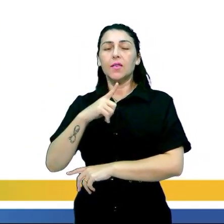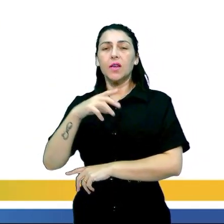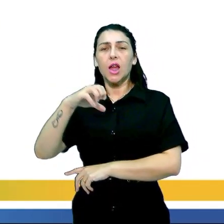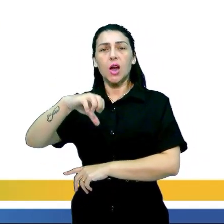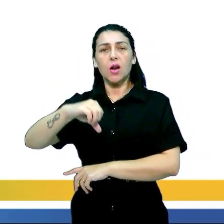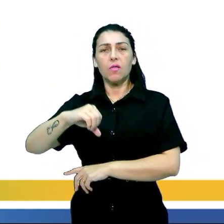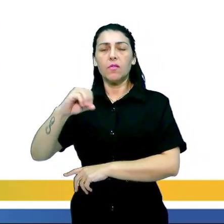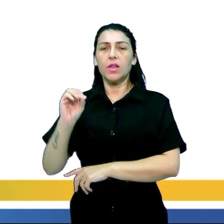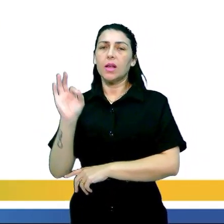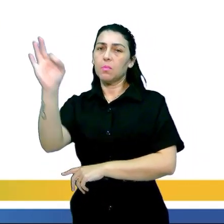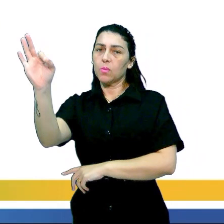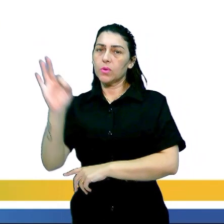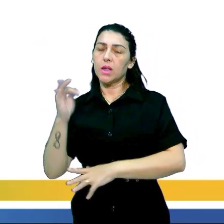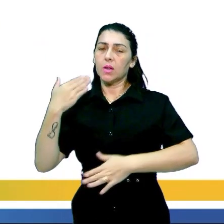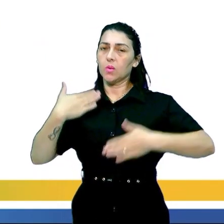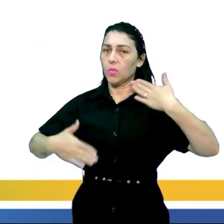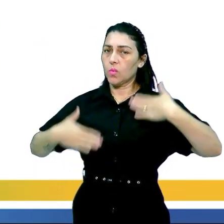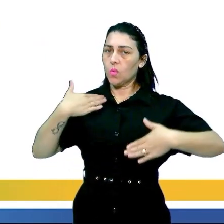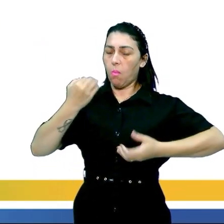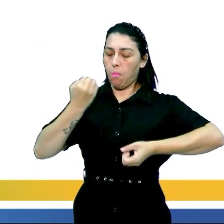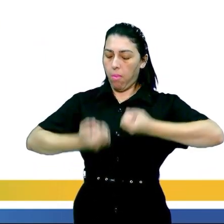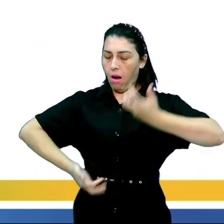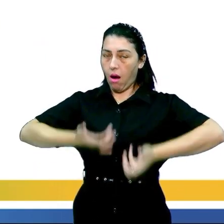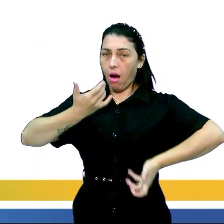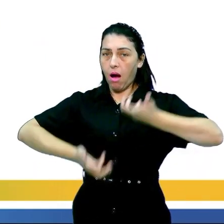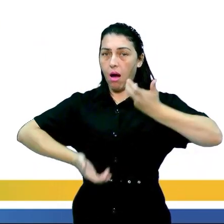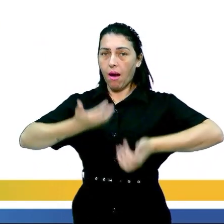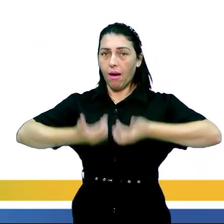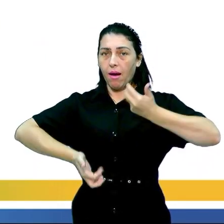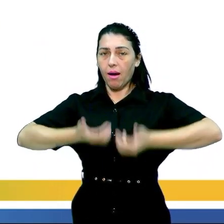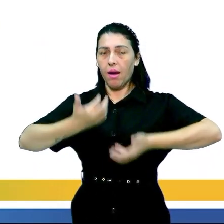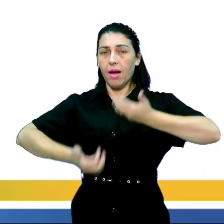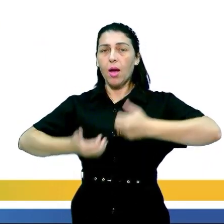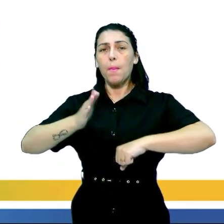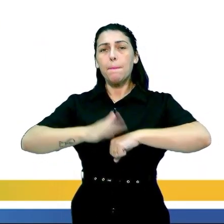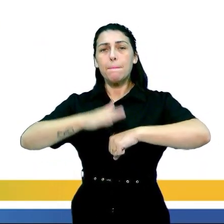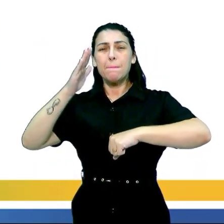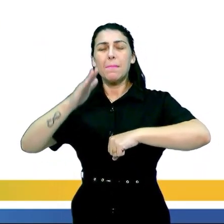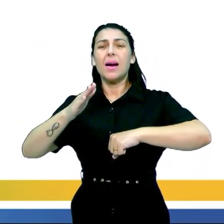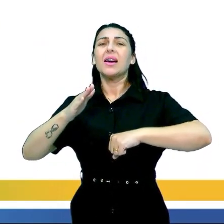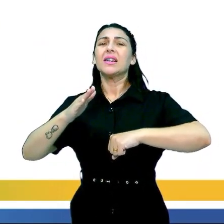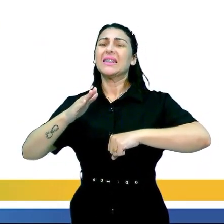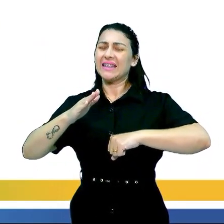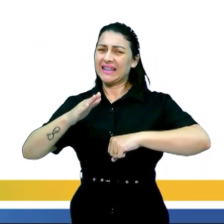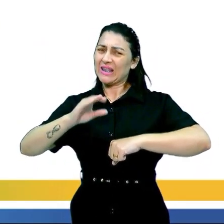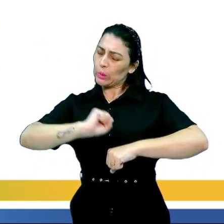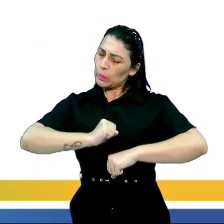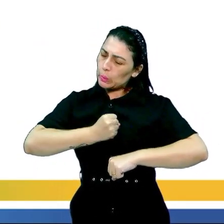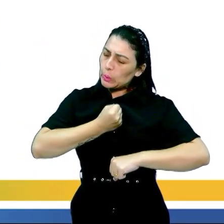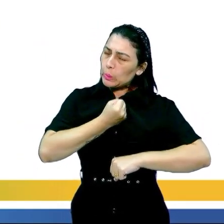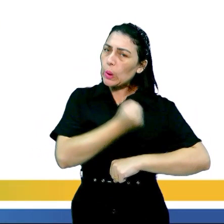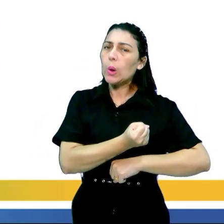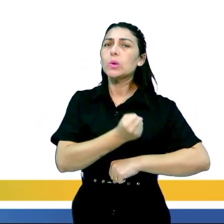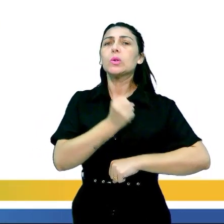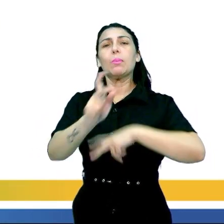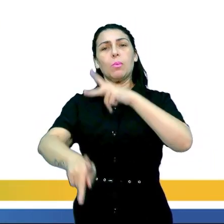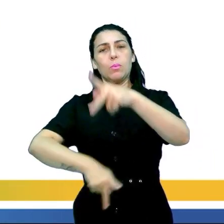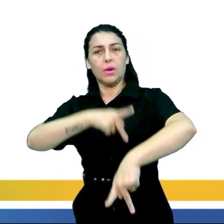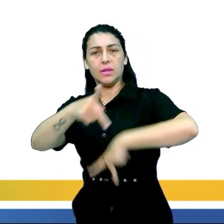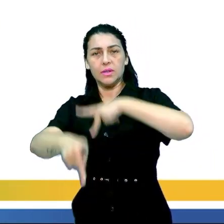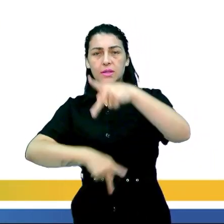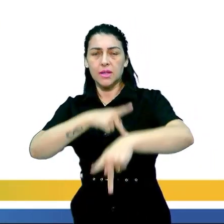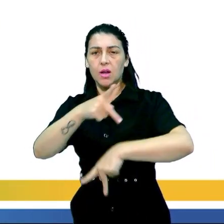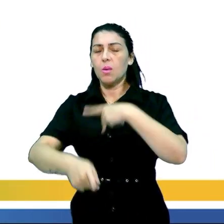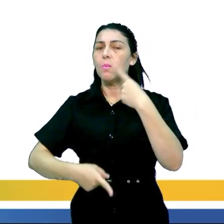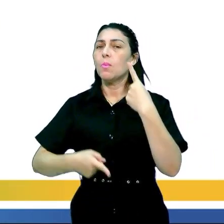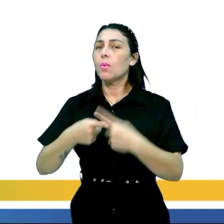de 90% do seu corpo queimado. E o mais revoltante, o que gerou mais revolta entre a população,